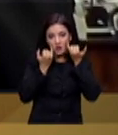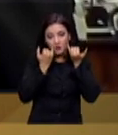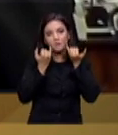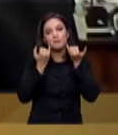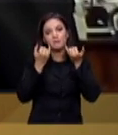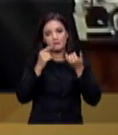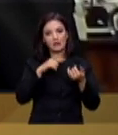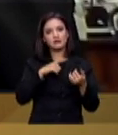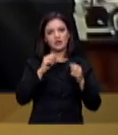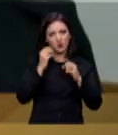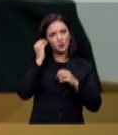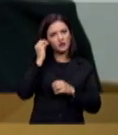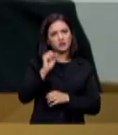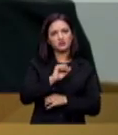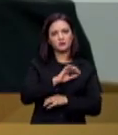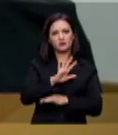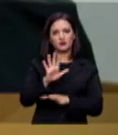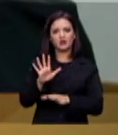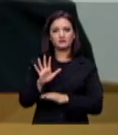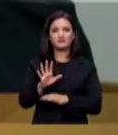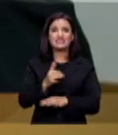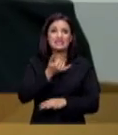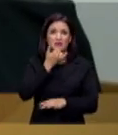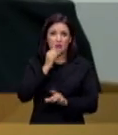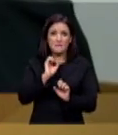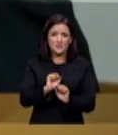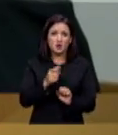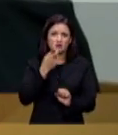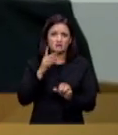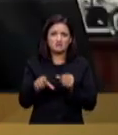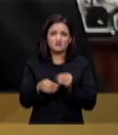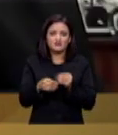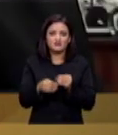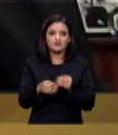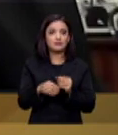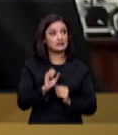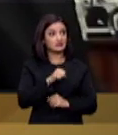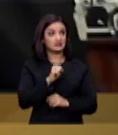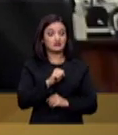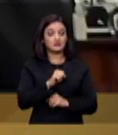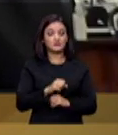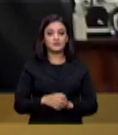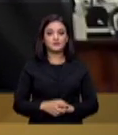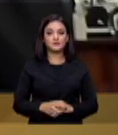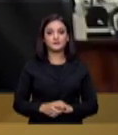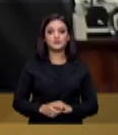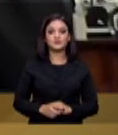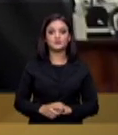mais... Permite uma pequena parte? Por favor, ministro Nunes Marques.